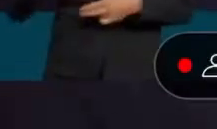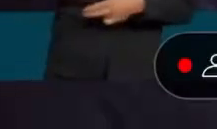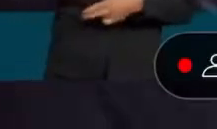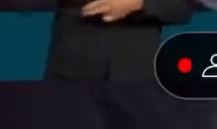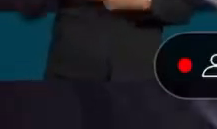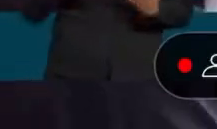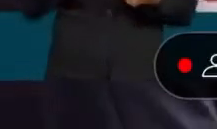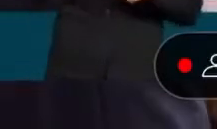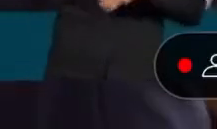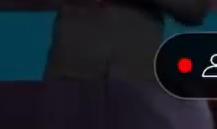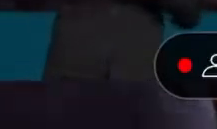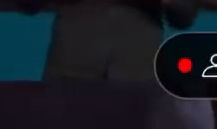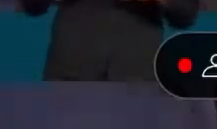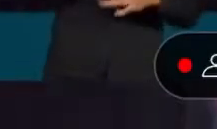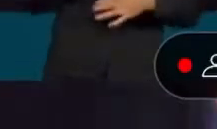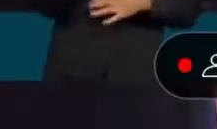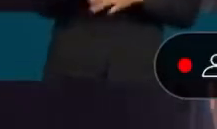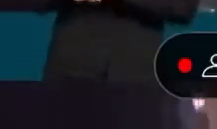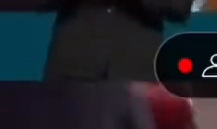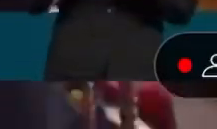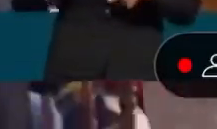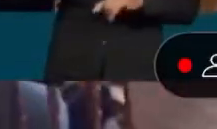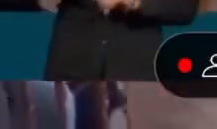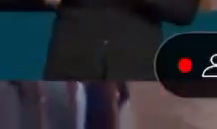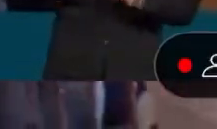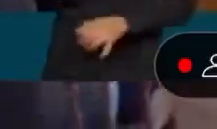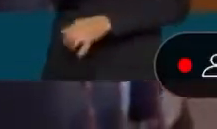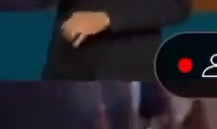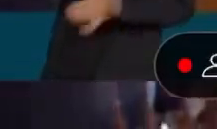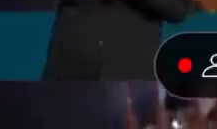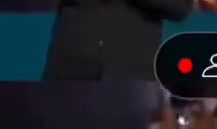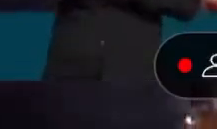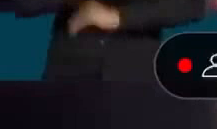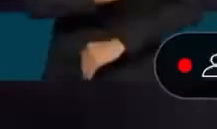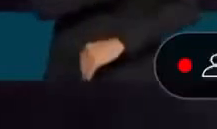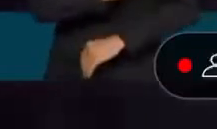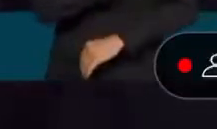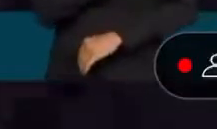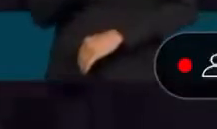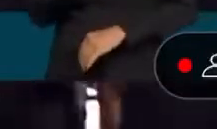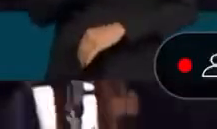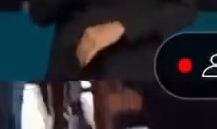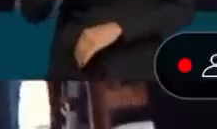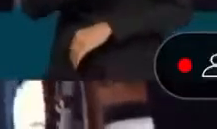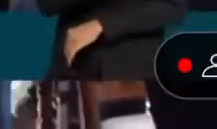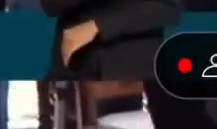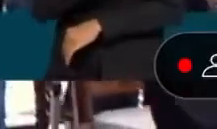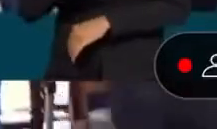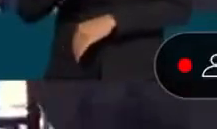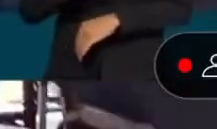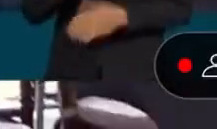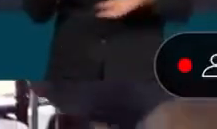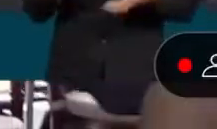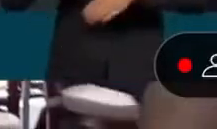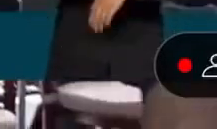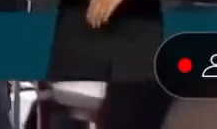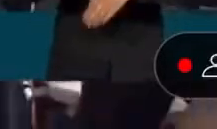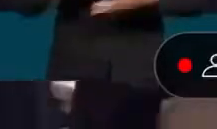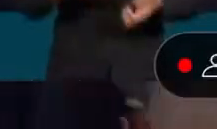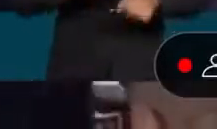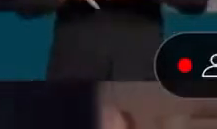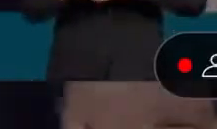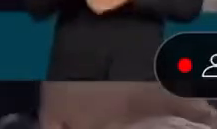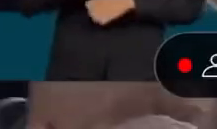para a população. Vacina é vida. Está aí, presidente Lula, recebendo aí a vacina bivalente contra a